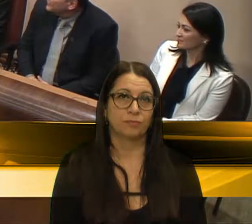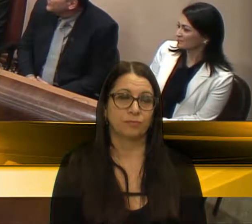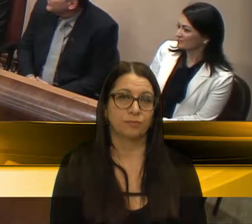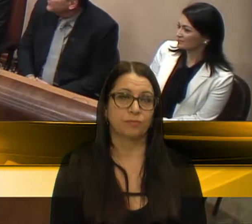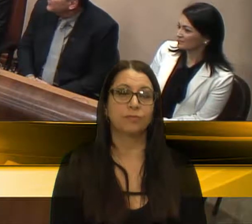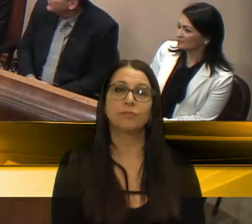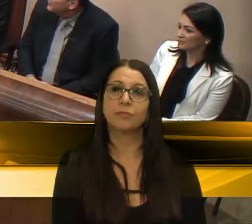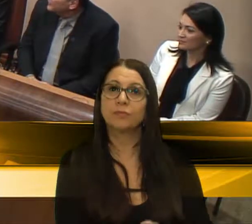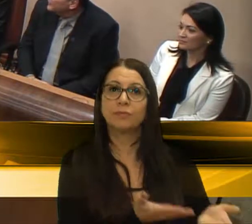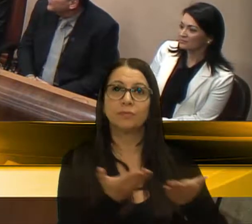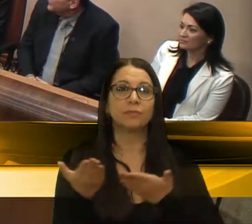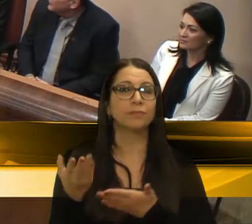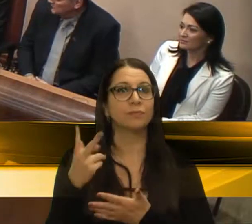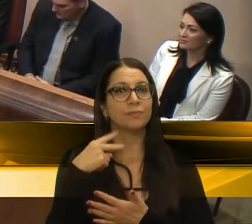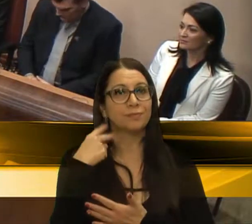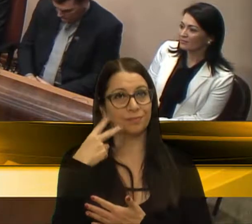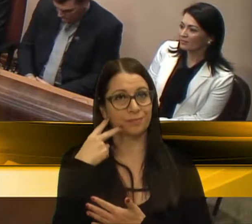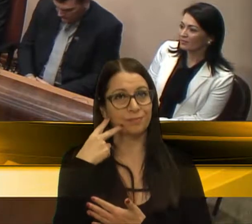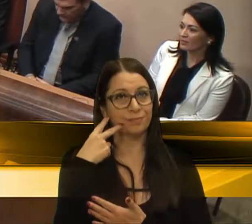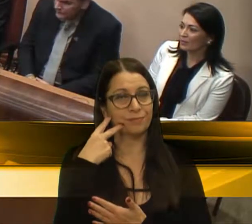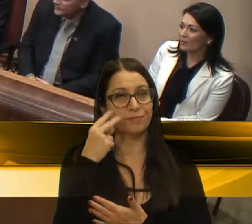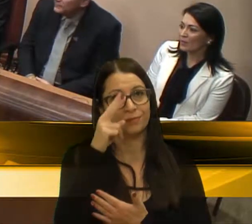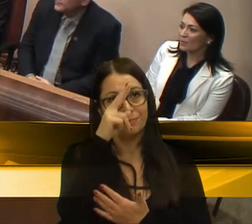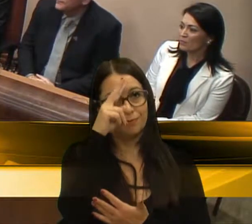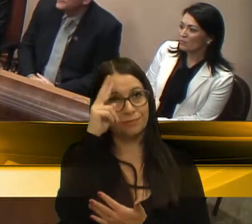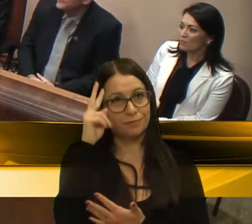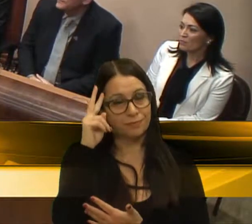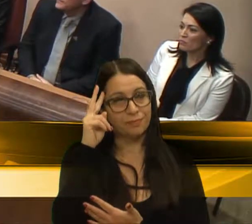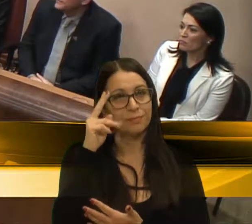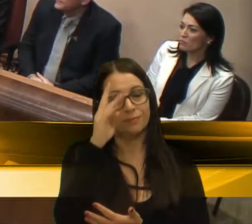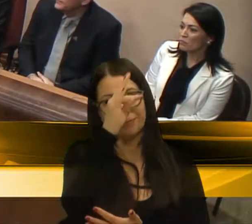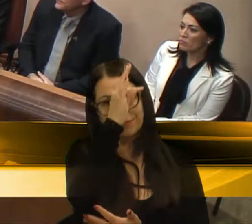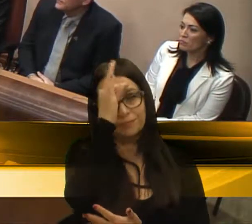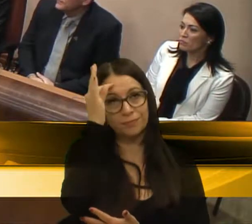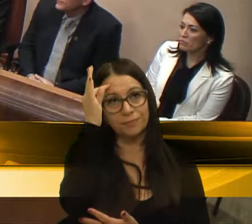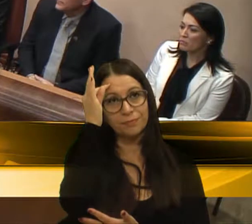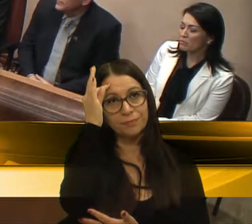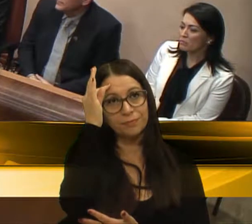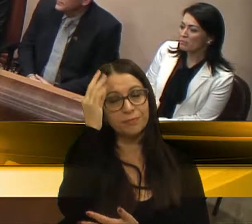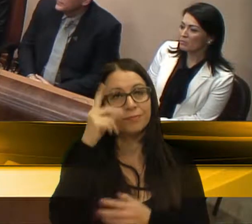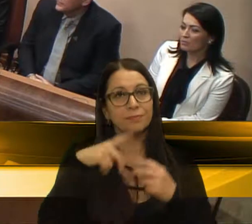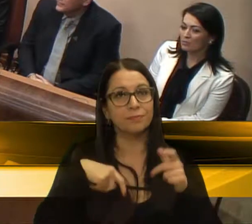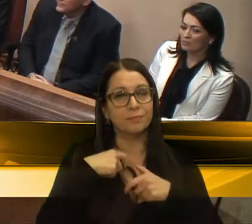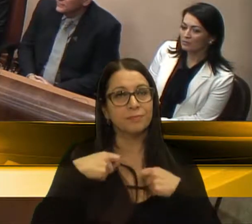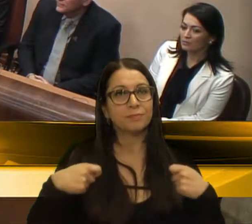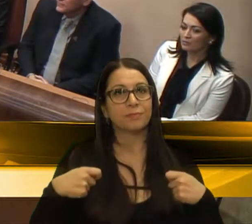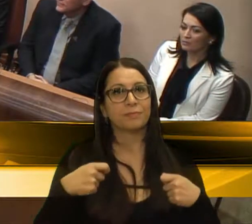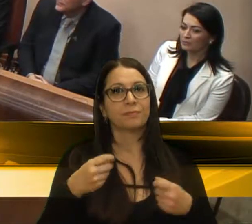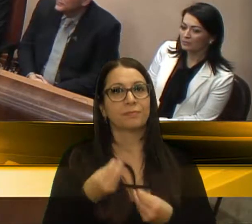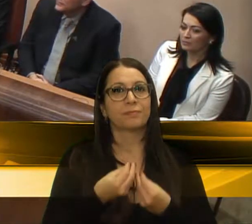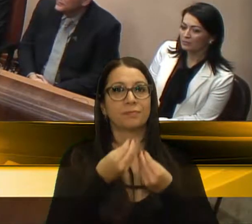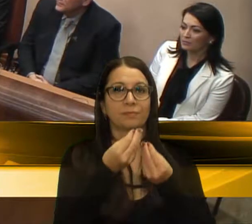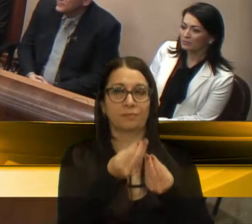Convido os vereadores Velocino, Tuigo e Ricardo para fazer a entrega